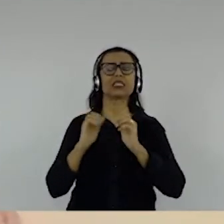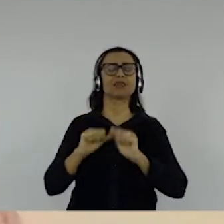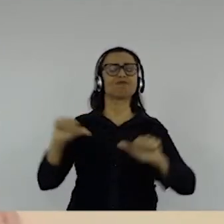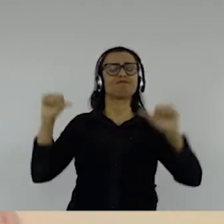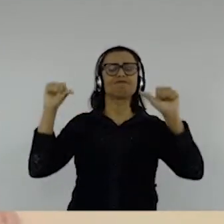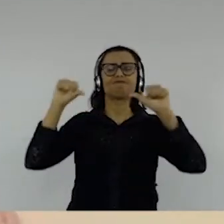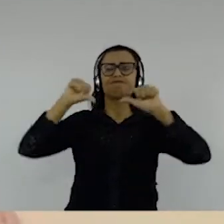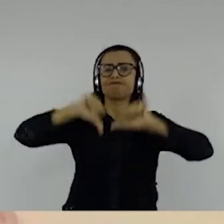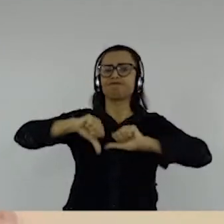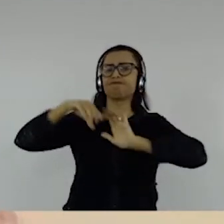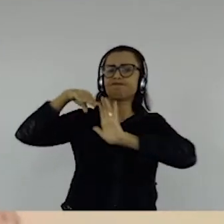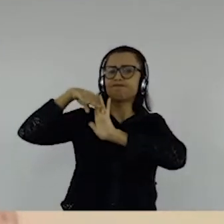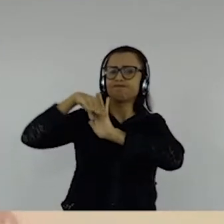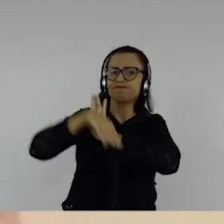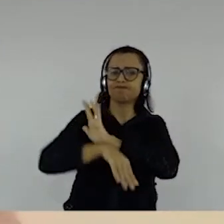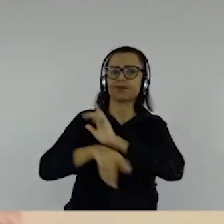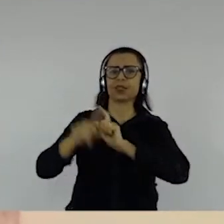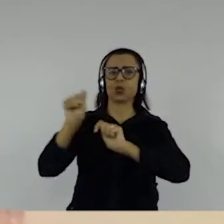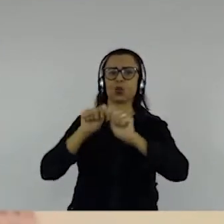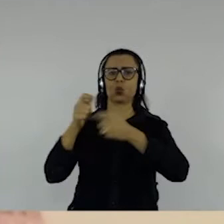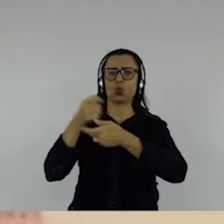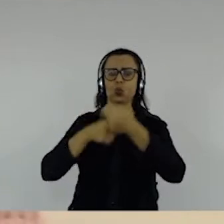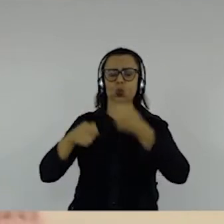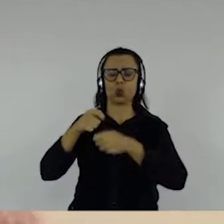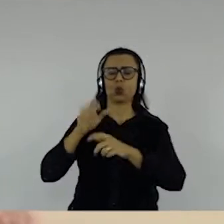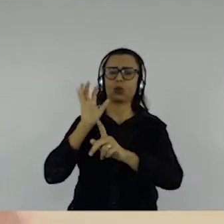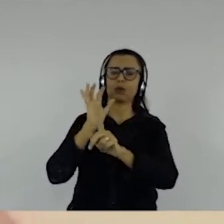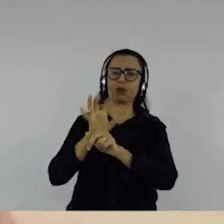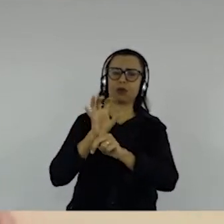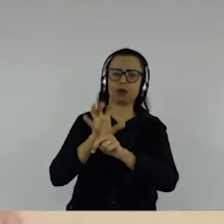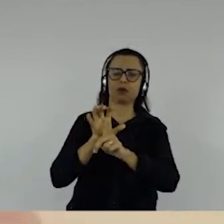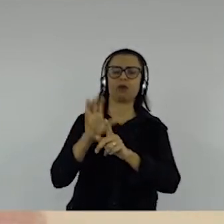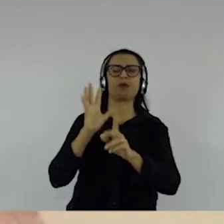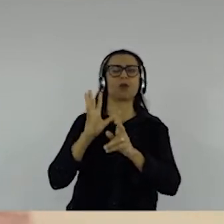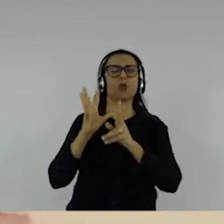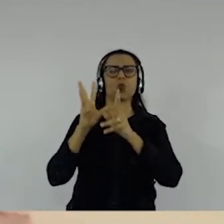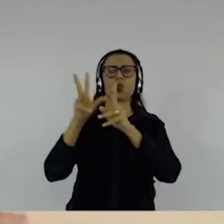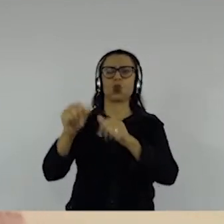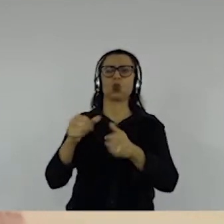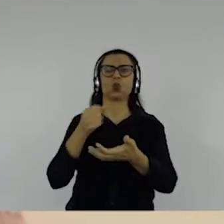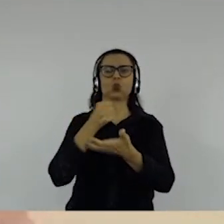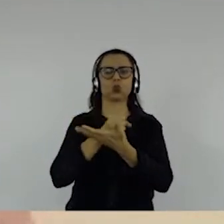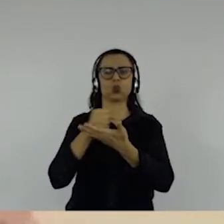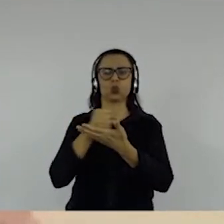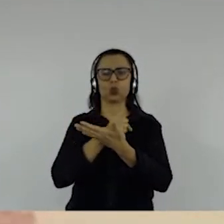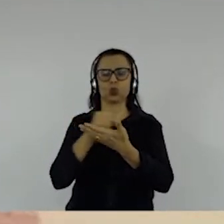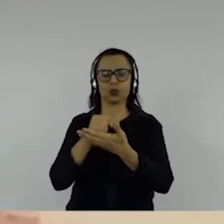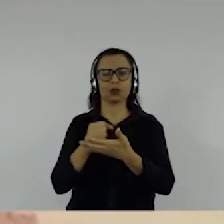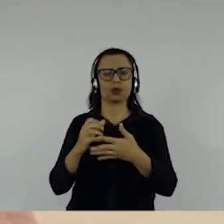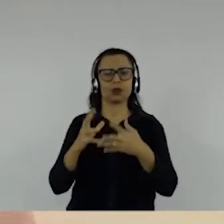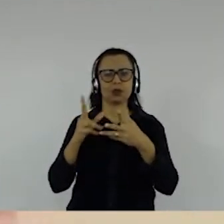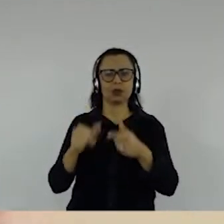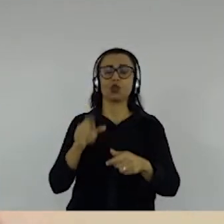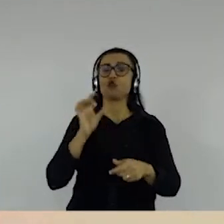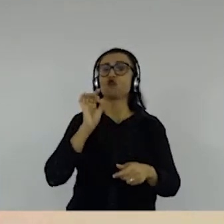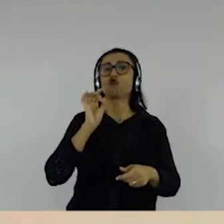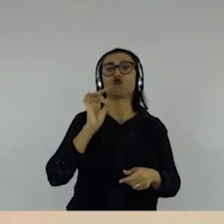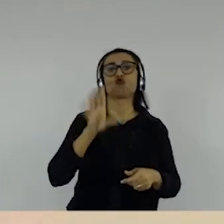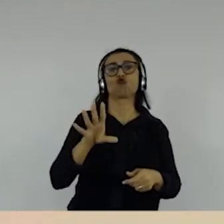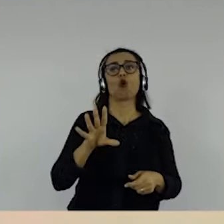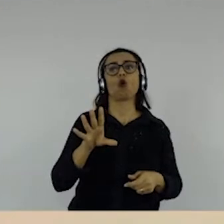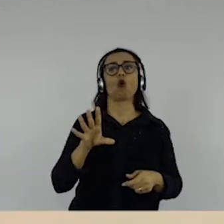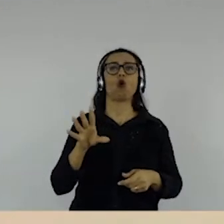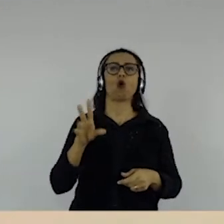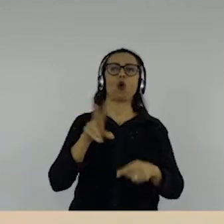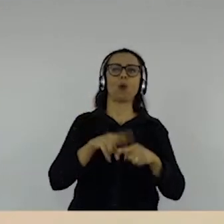século passado. Ela vai trazer impactos para praticamente todos os contratos, não necessariamente a ponto de